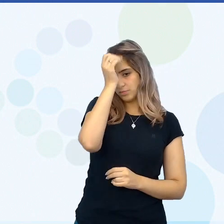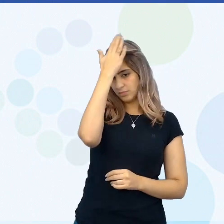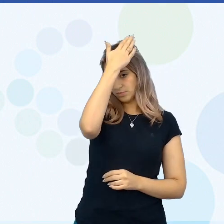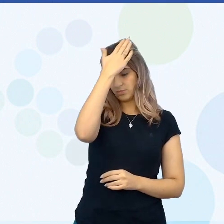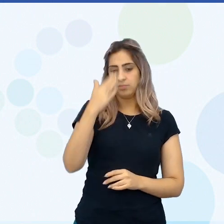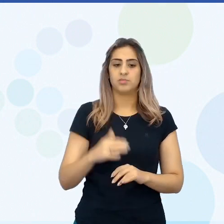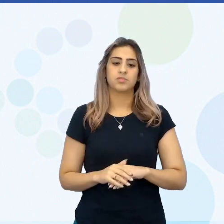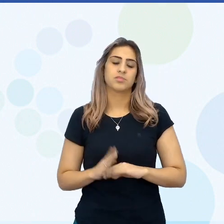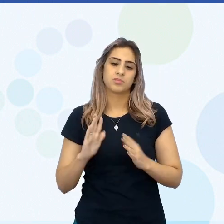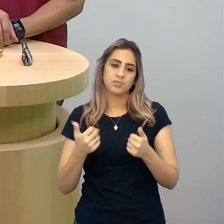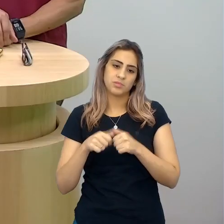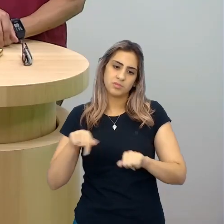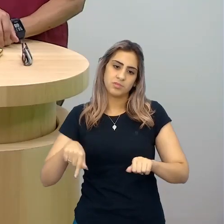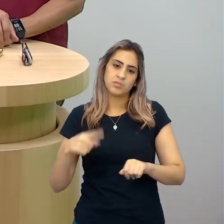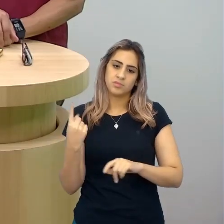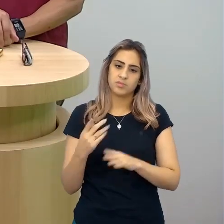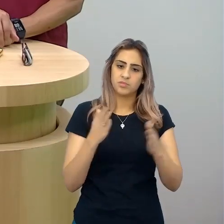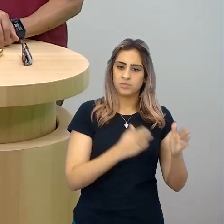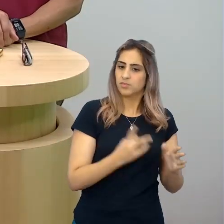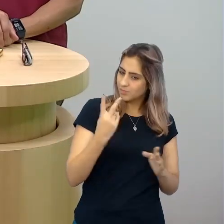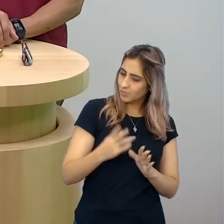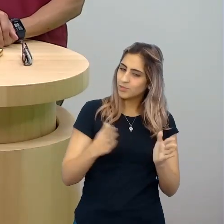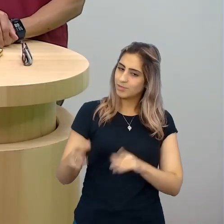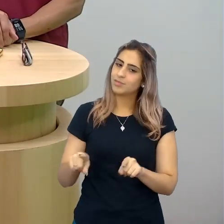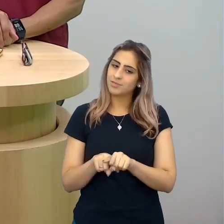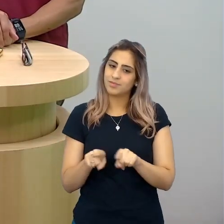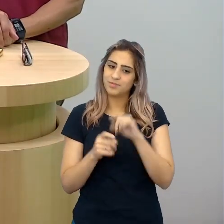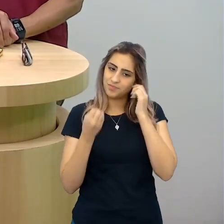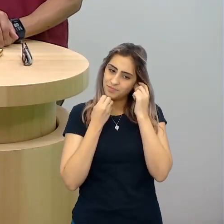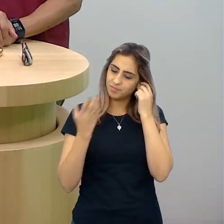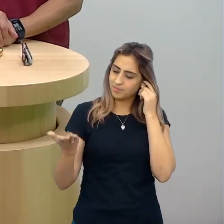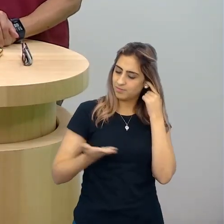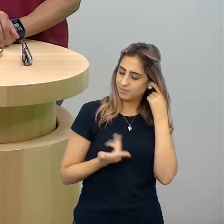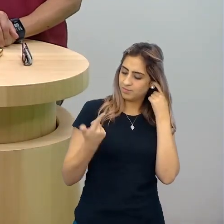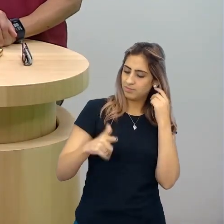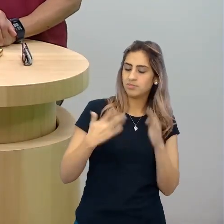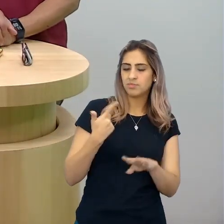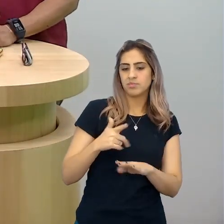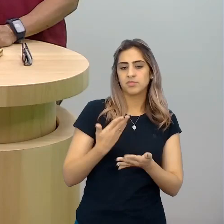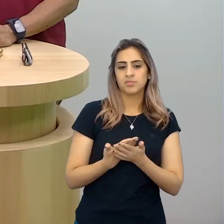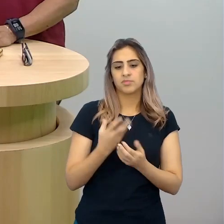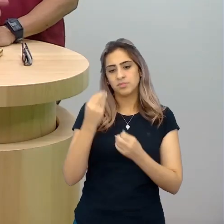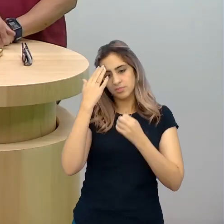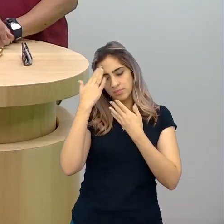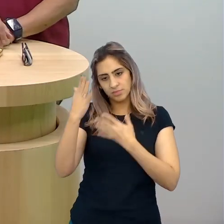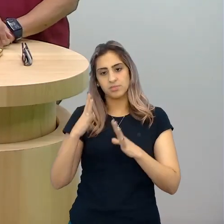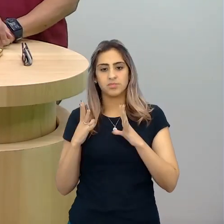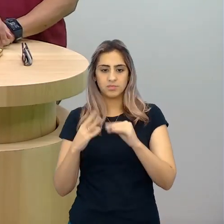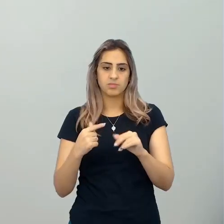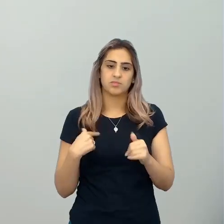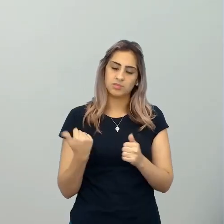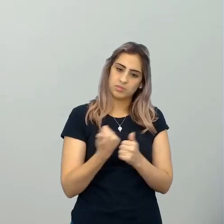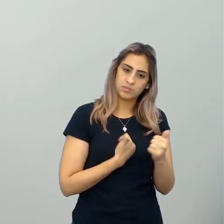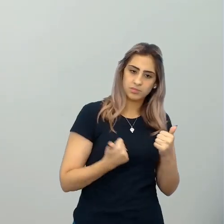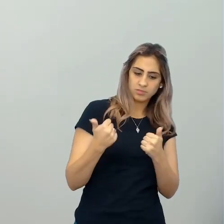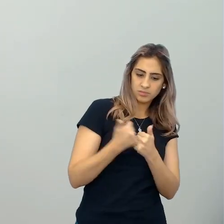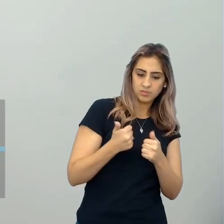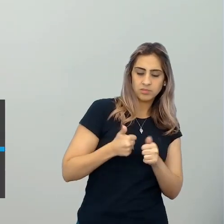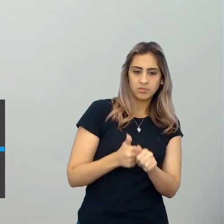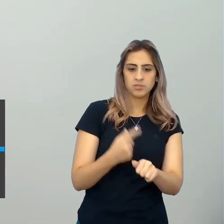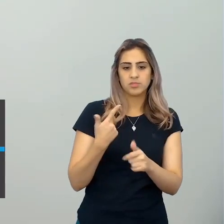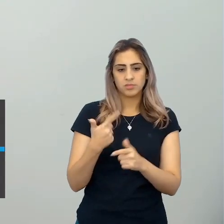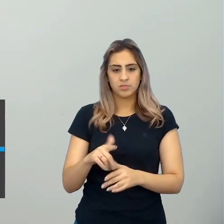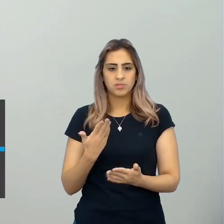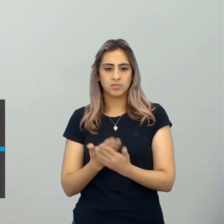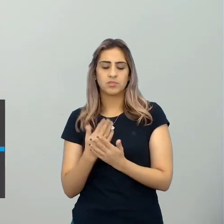comigo, já que ele estava aqui na parte 1, vai estar aqui na parte 2, né, Osmar? Bem-vindo a mais uma aula. Obrigado, Roberto. Obrigado a todos que nos acompanham para mais uma aula aí